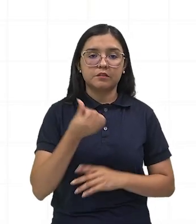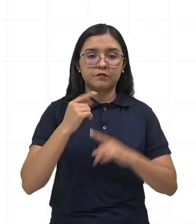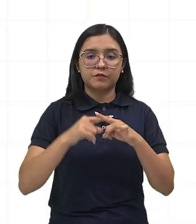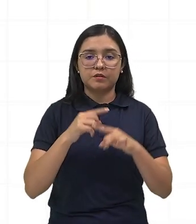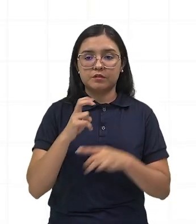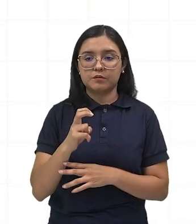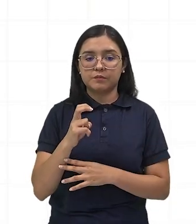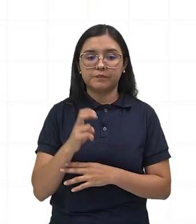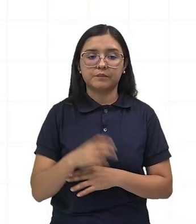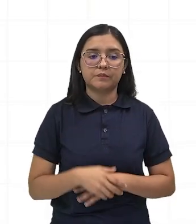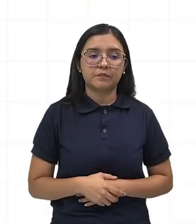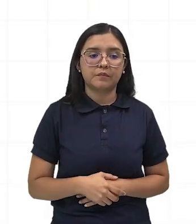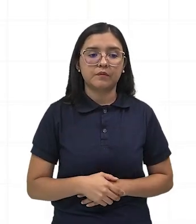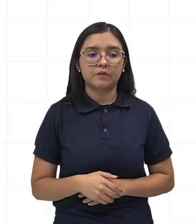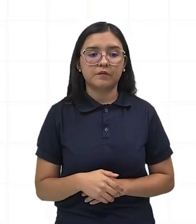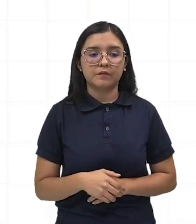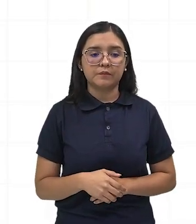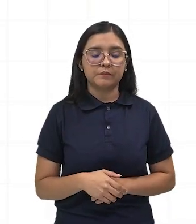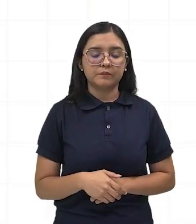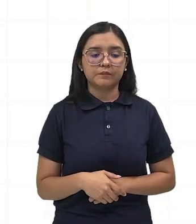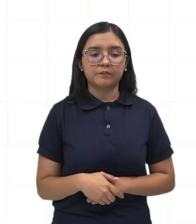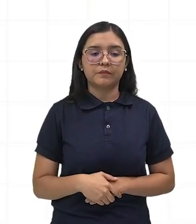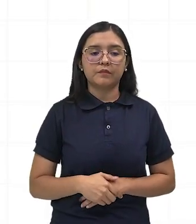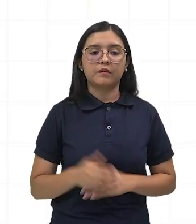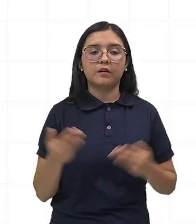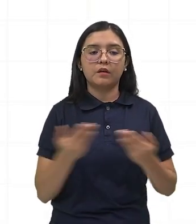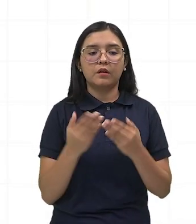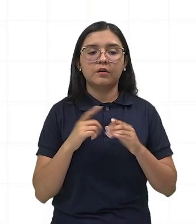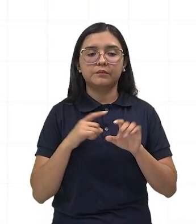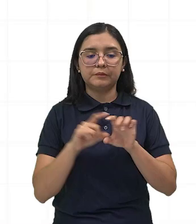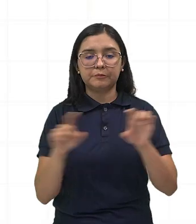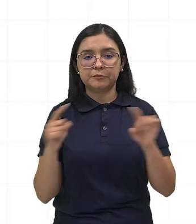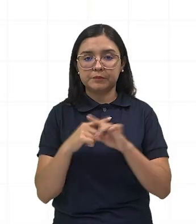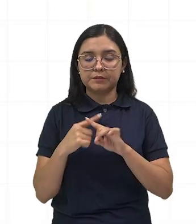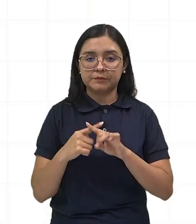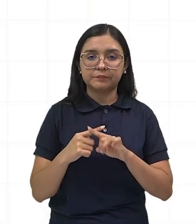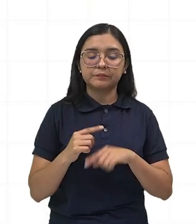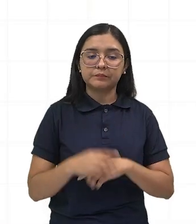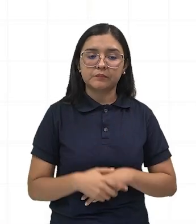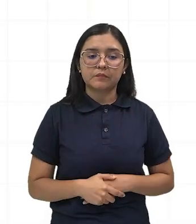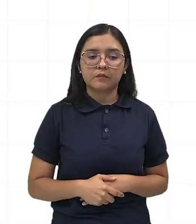5. E agora aí nós estamos diante de um produto, certo?